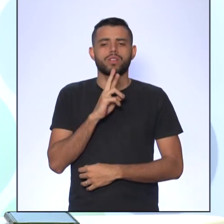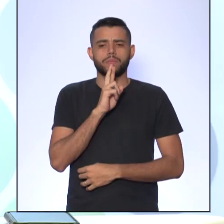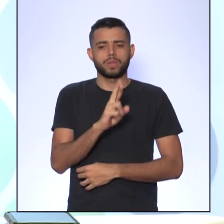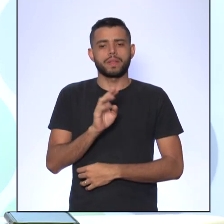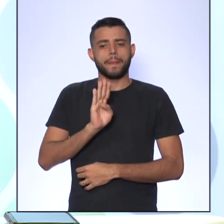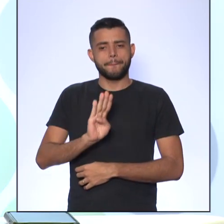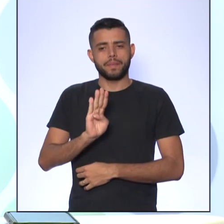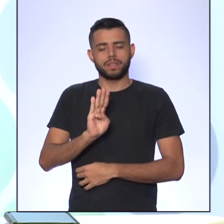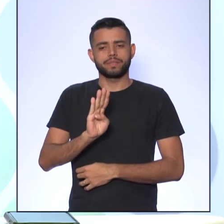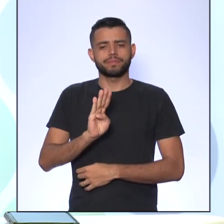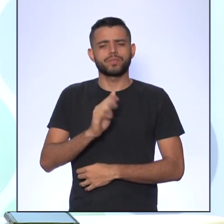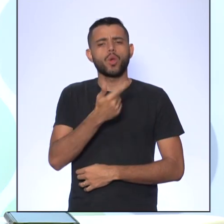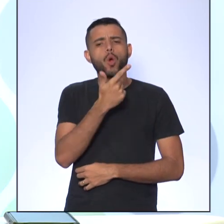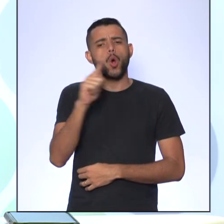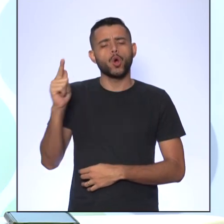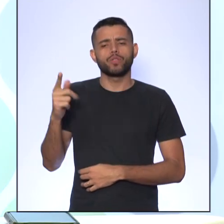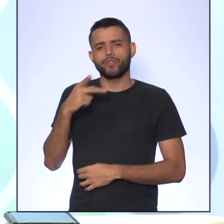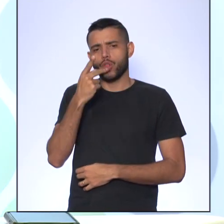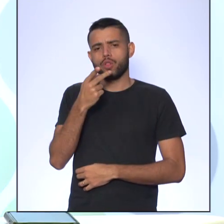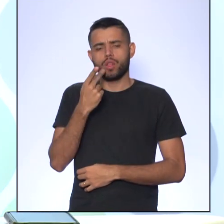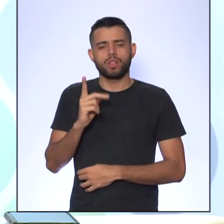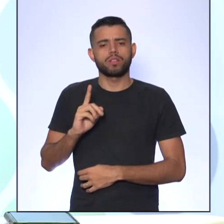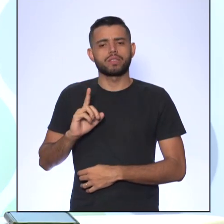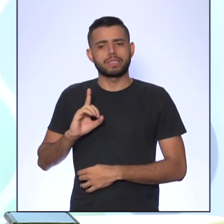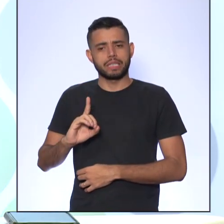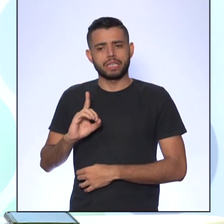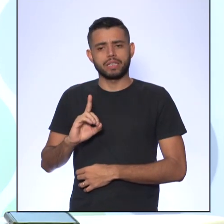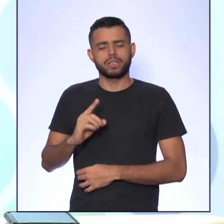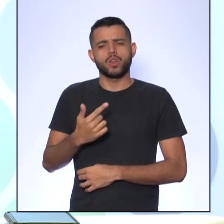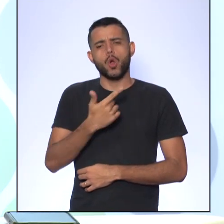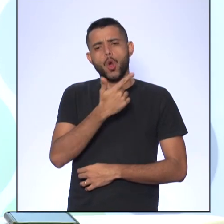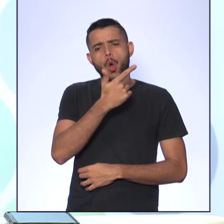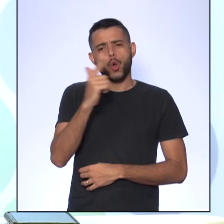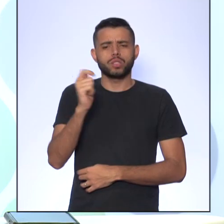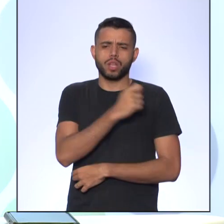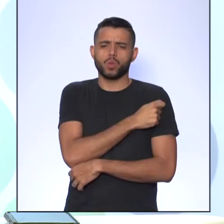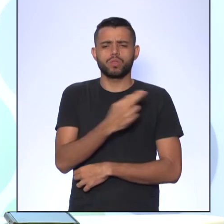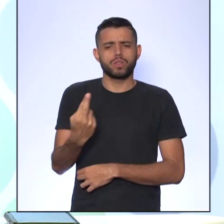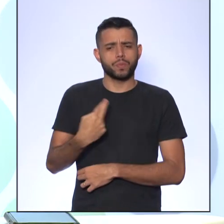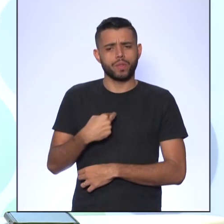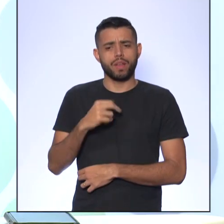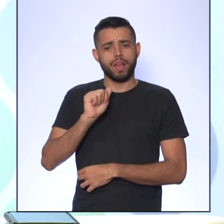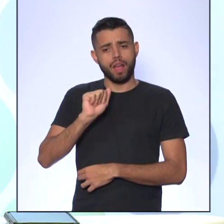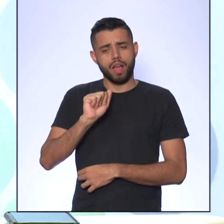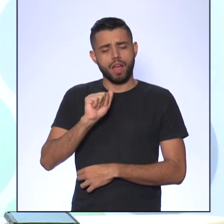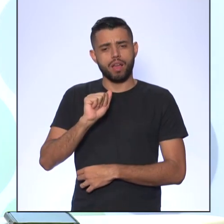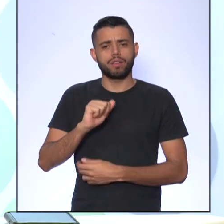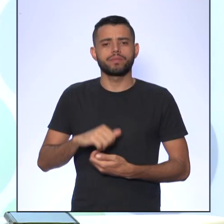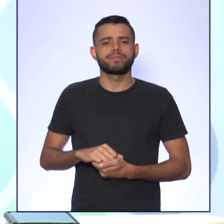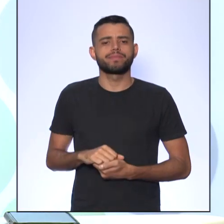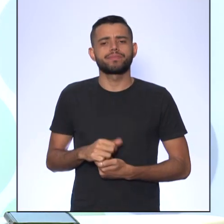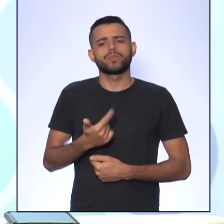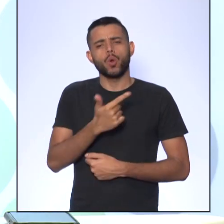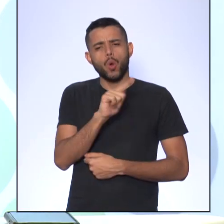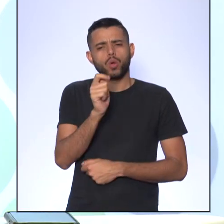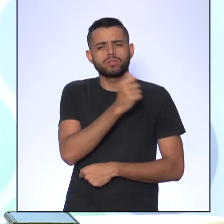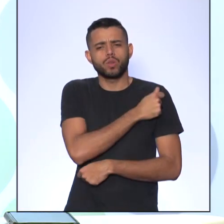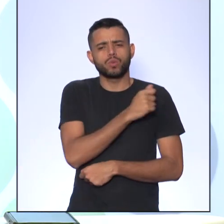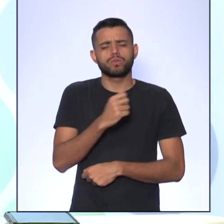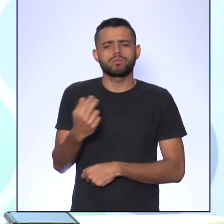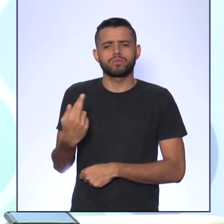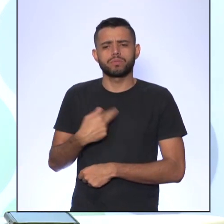Gabriel, alternativa D. Maria Verônica afirmam ser a alternativa A. João, Marina, alternativa